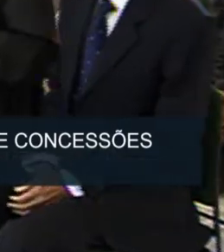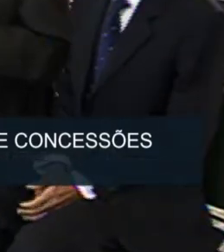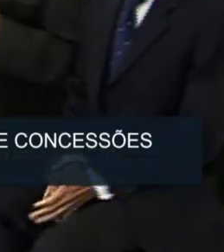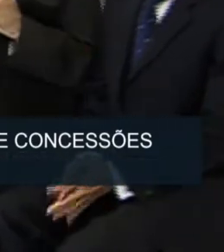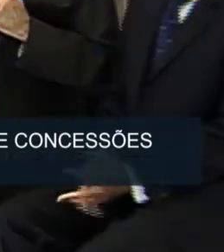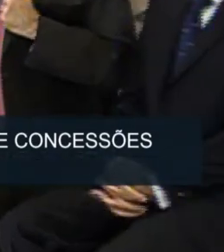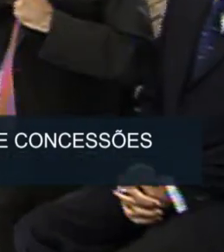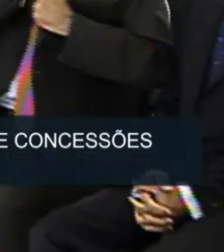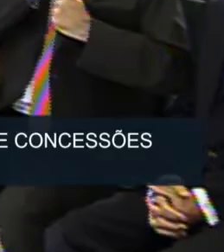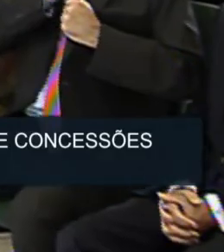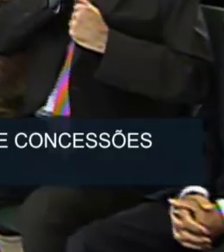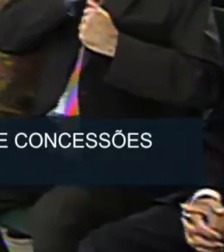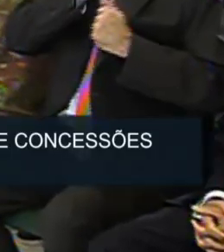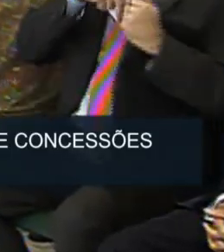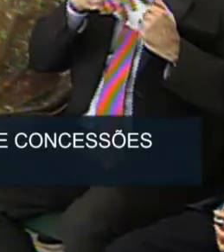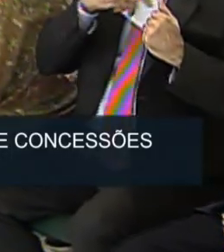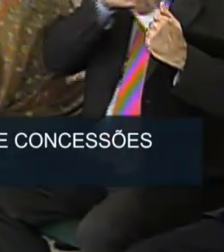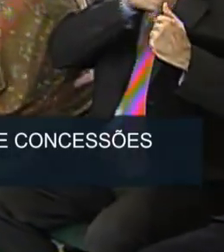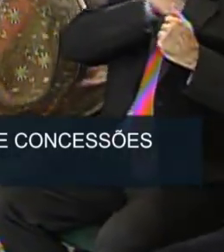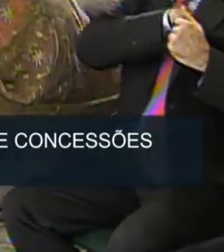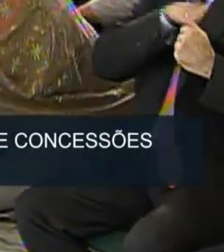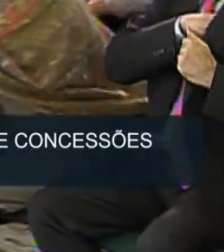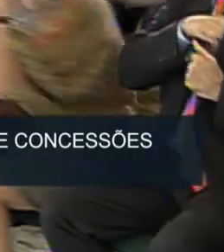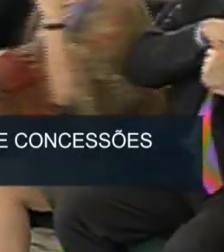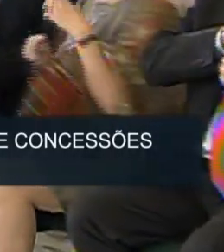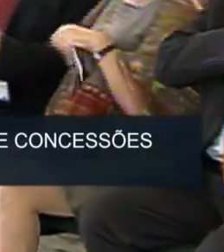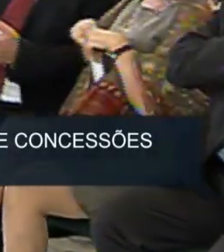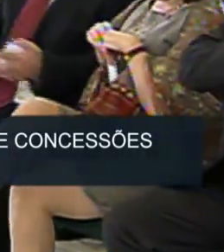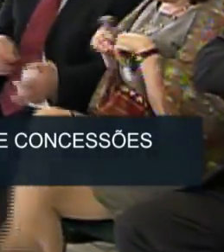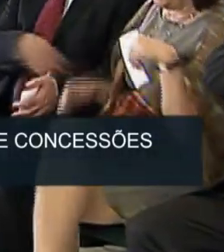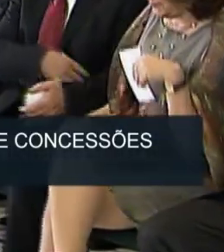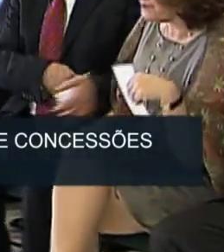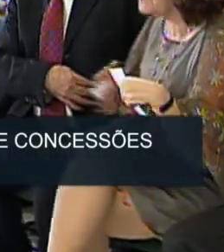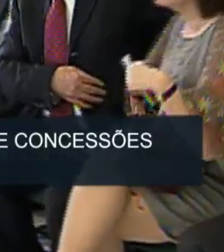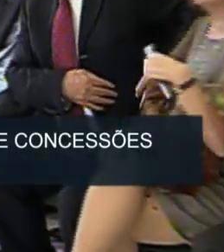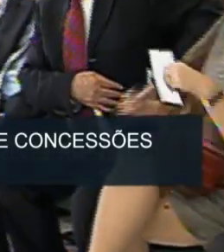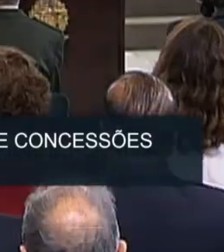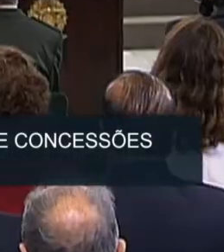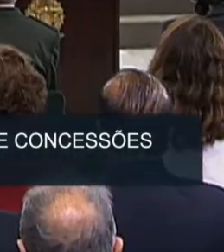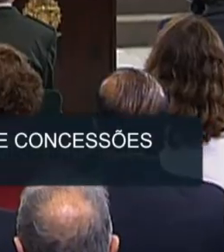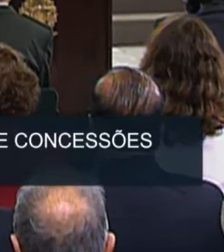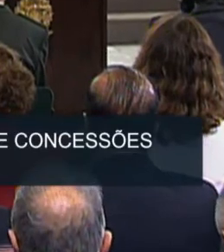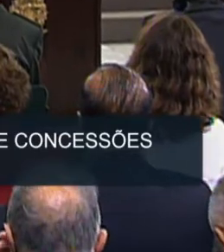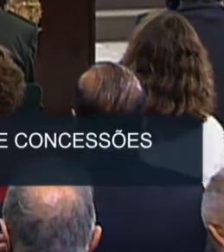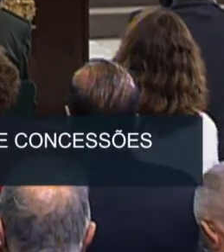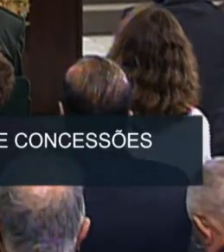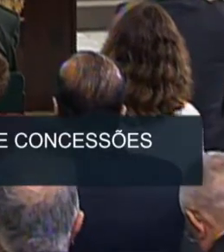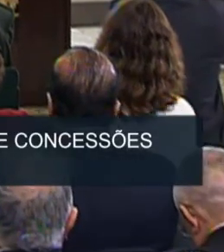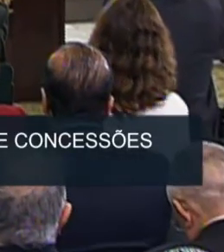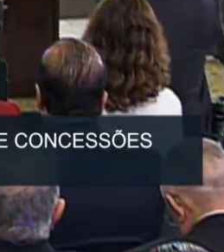senhoras e senhores nesse momento ouviremos as palavras do Ministro dos Transportes Paulo Sérgio passos e